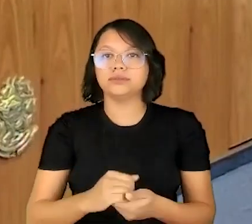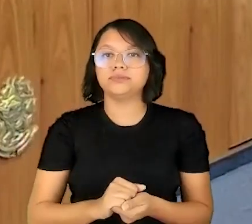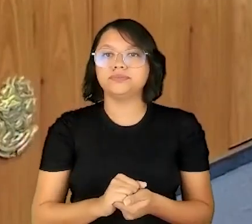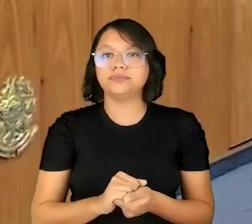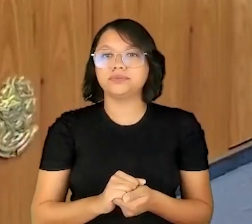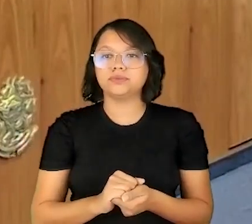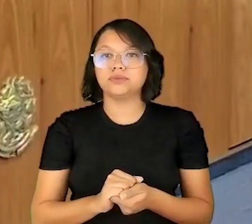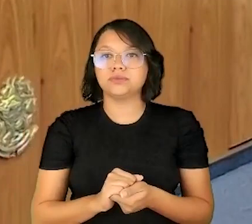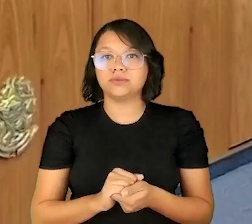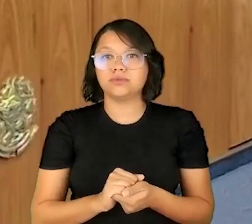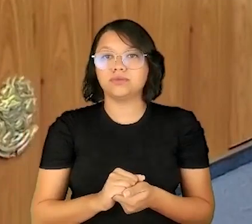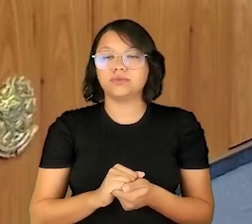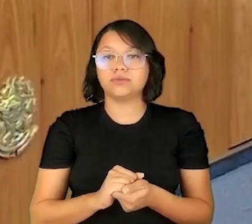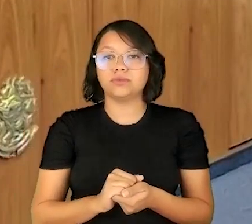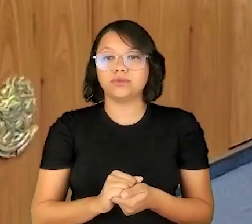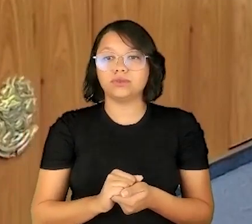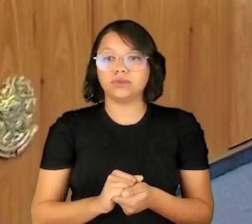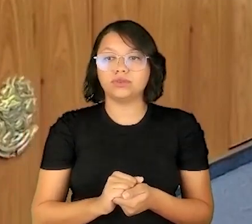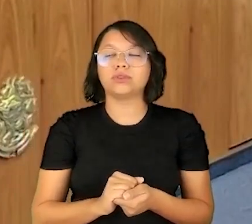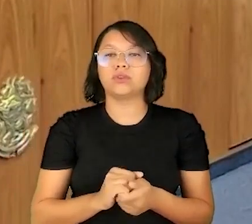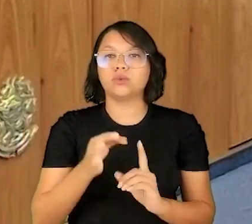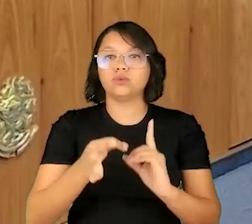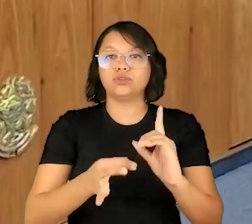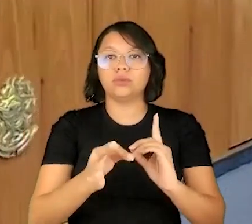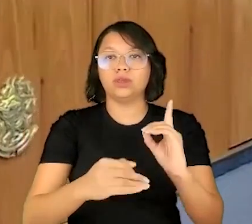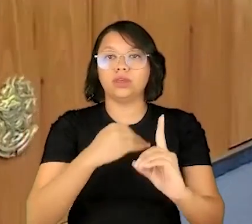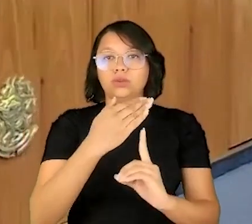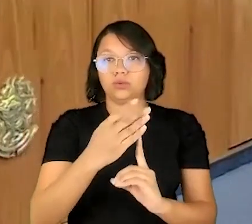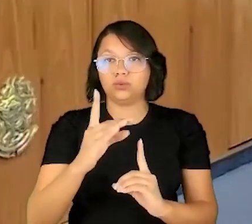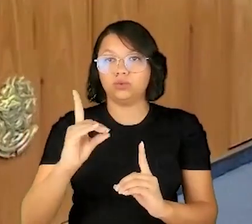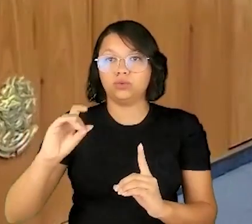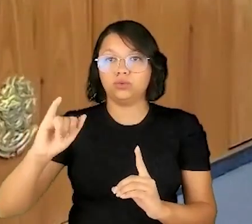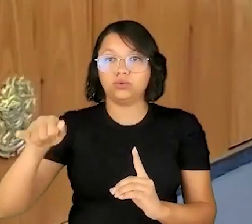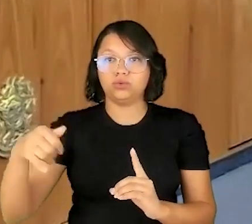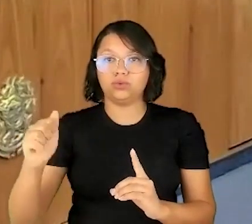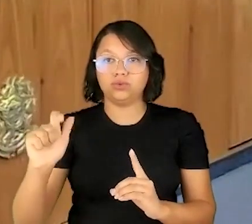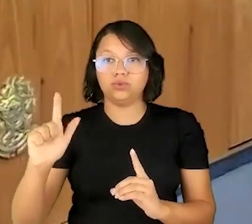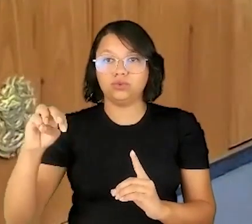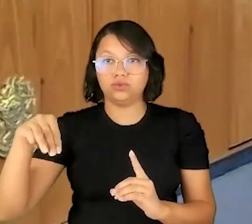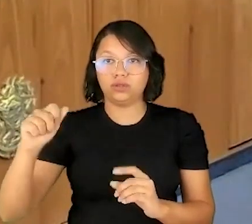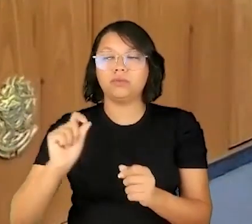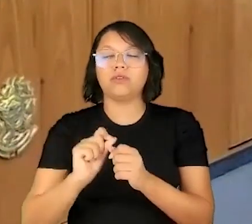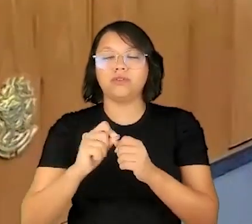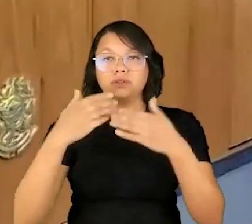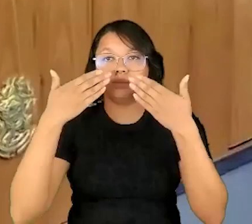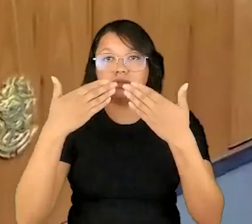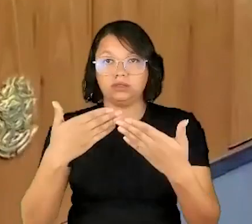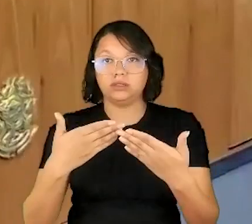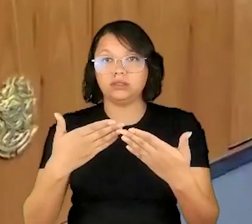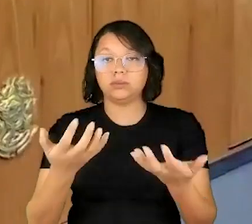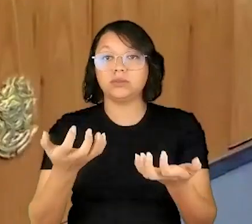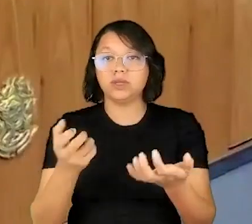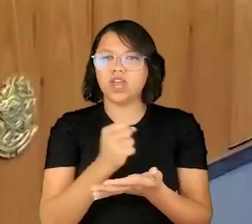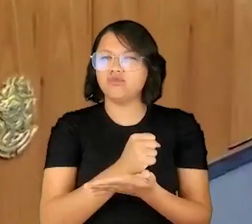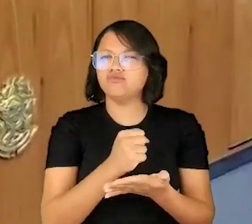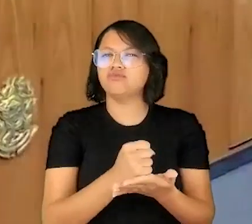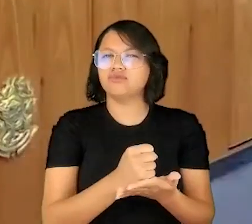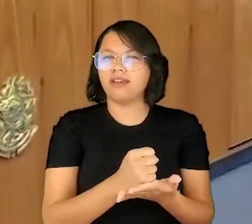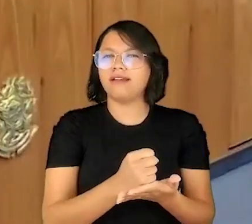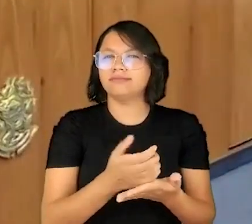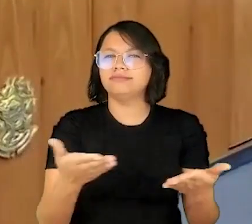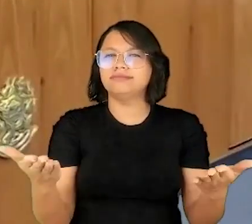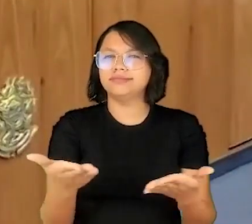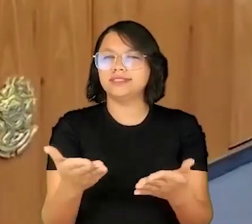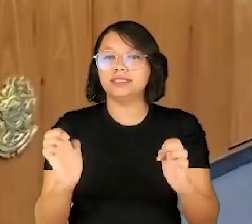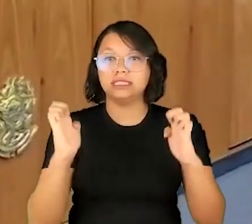O doutor Djalma Gomes fará a apresentação do nosso professor, mas já gostaria desde logo de registrar que nós temos aqui nesse